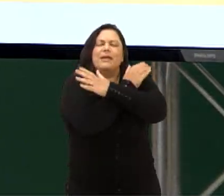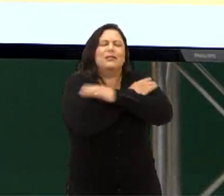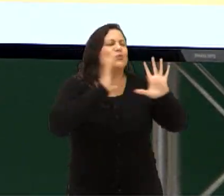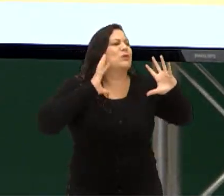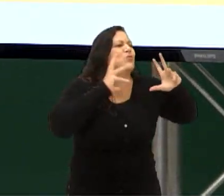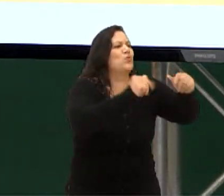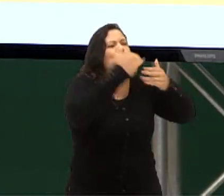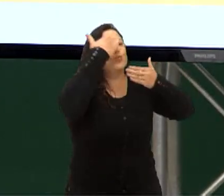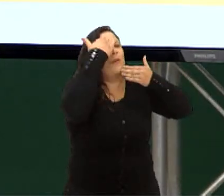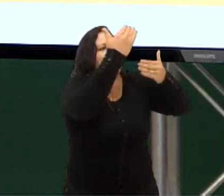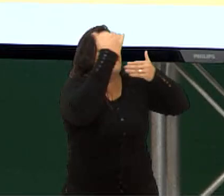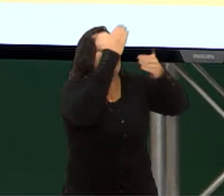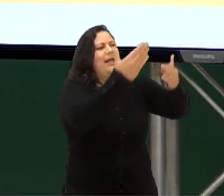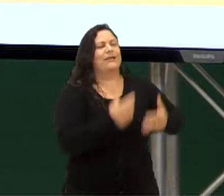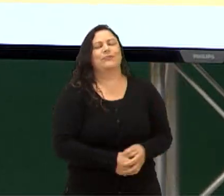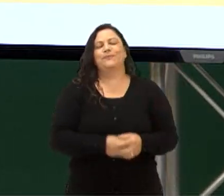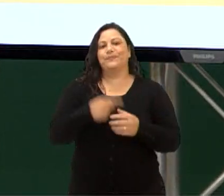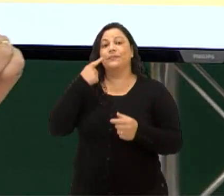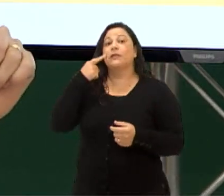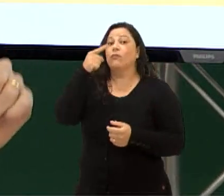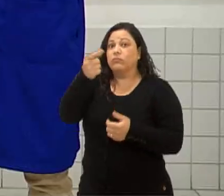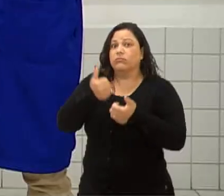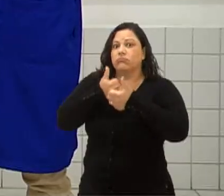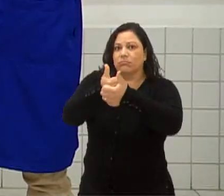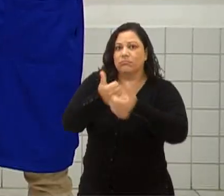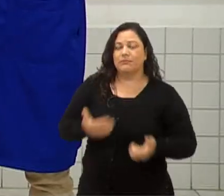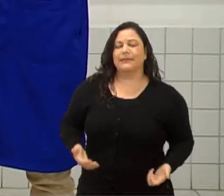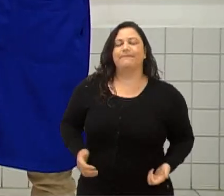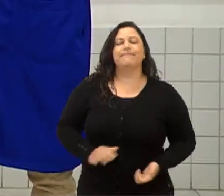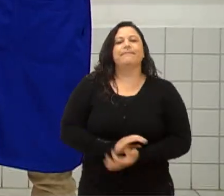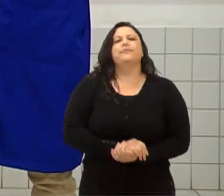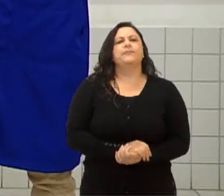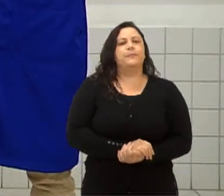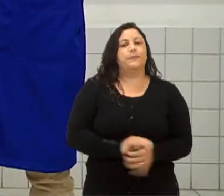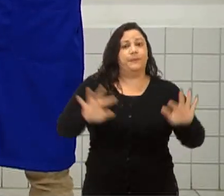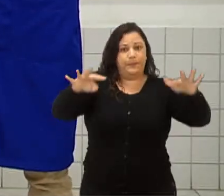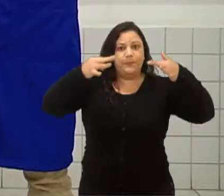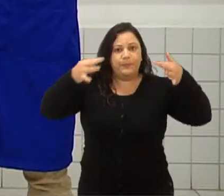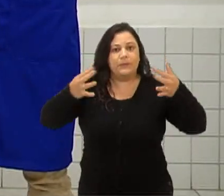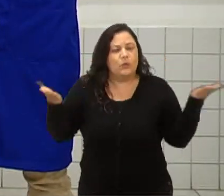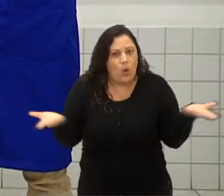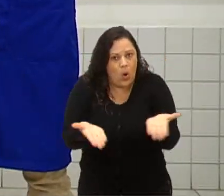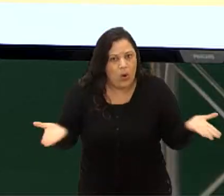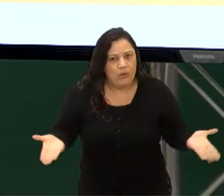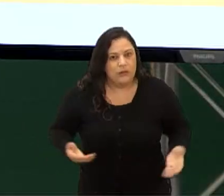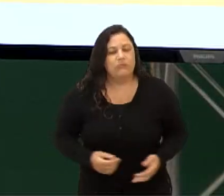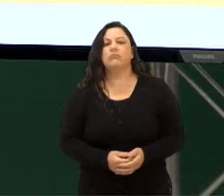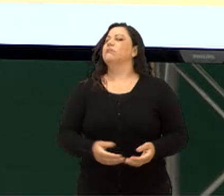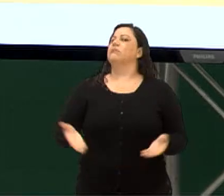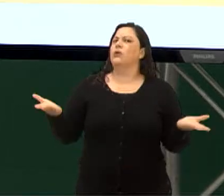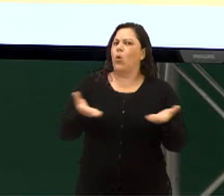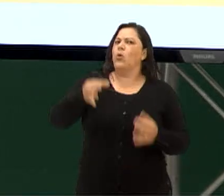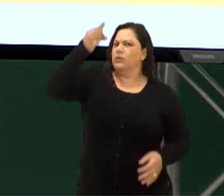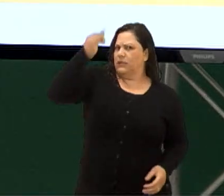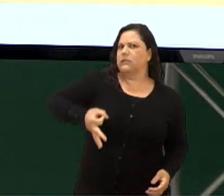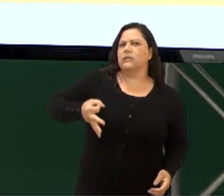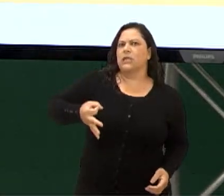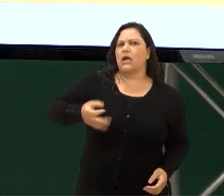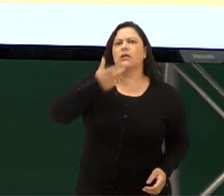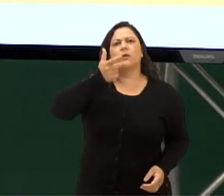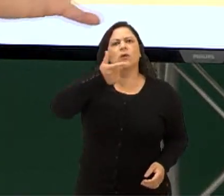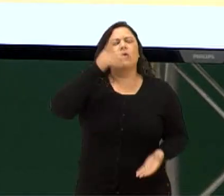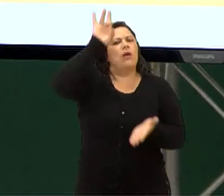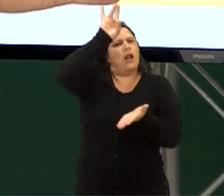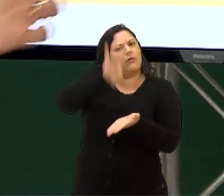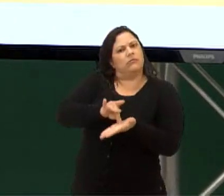tá bom? Pessoal, vamos acompanhar aqui. Pessoas, olha só. Hoje, seria correto a gente afirmar que quem nasce